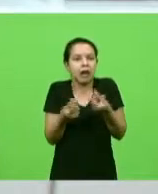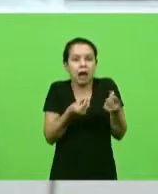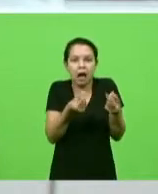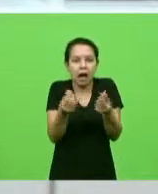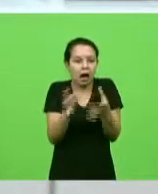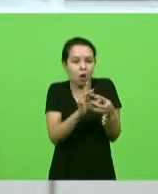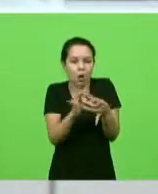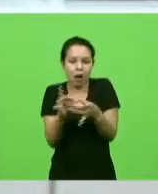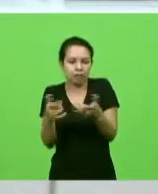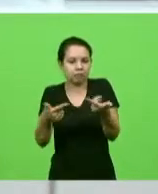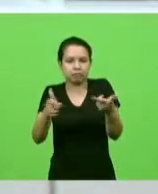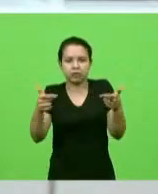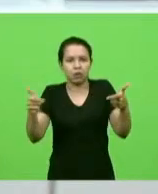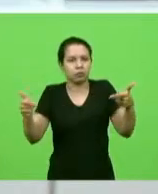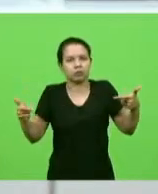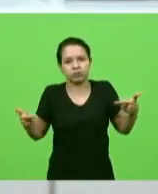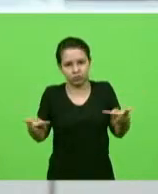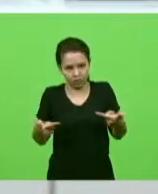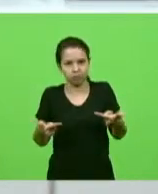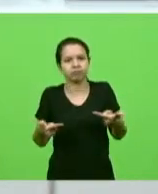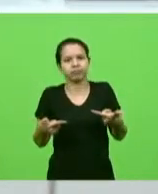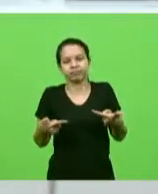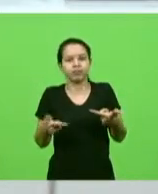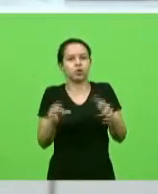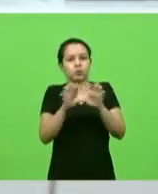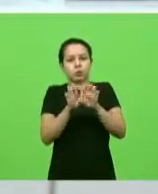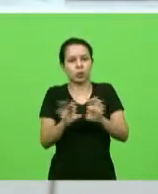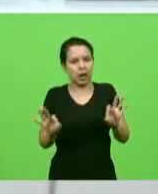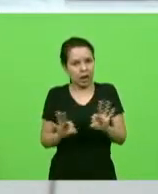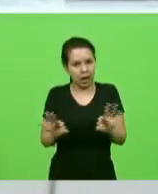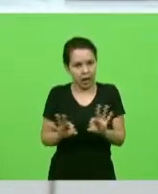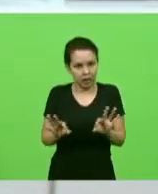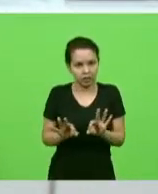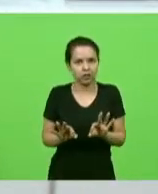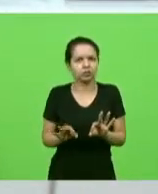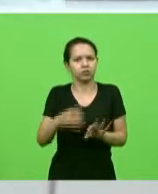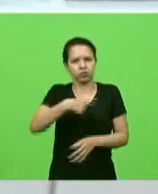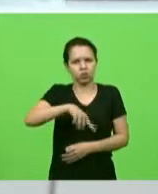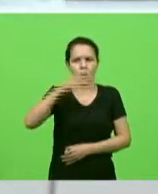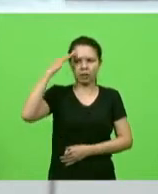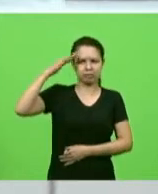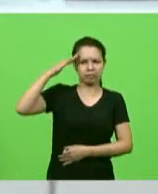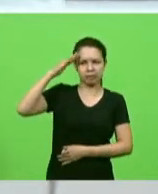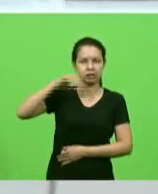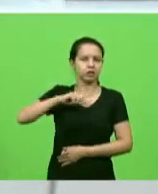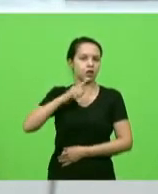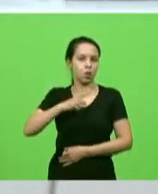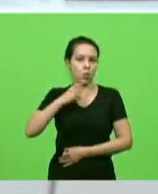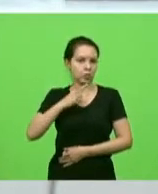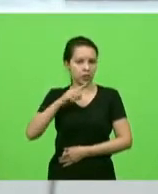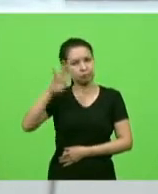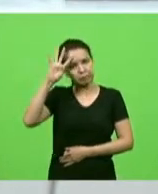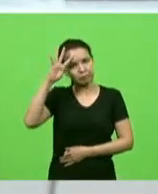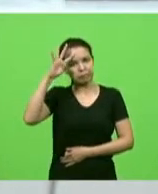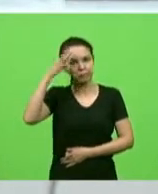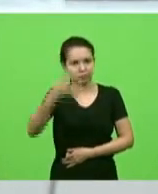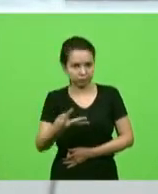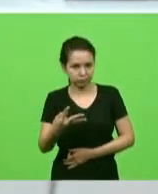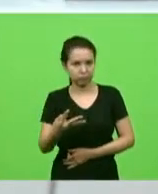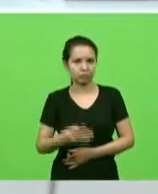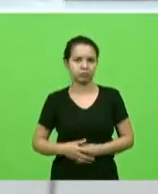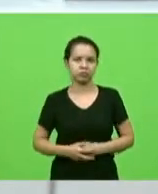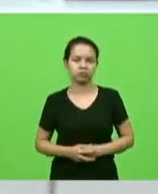esse no mínimo lastro probatório que obstam a plena compreensão e via de consequência a defesa do